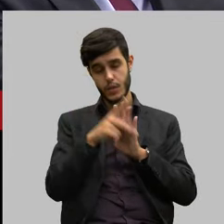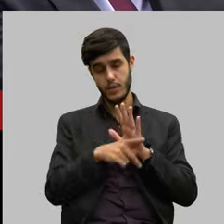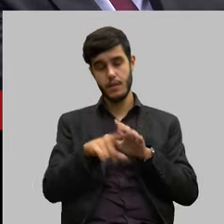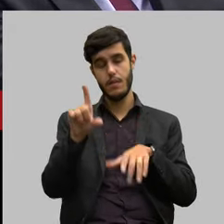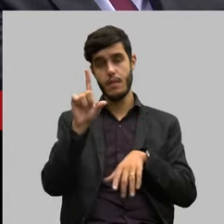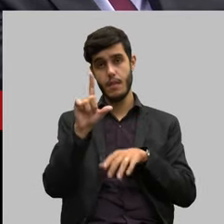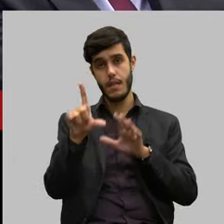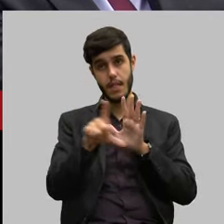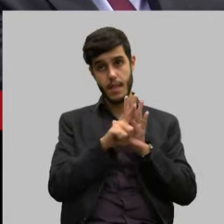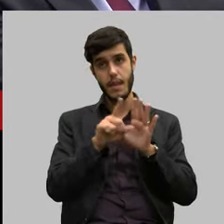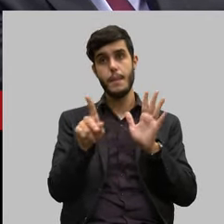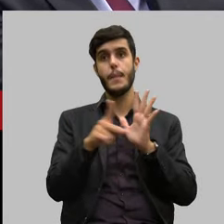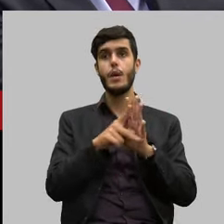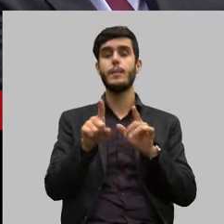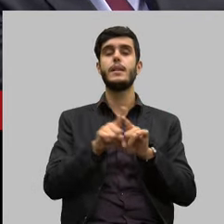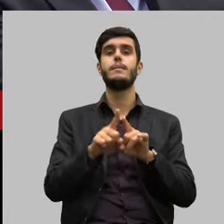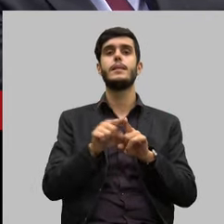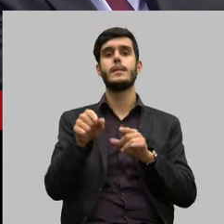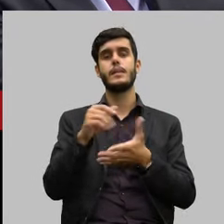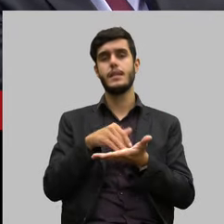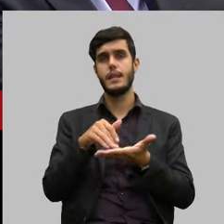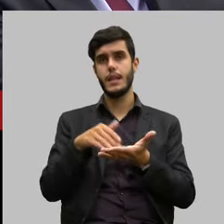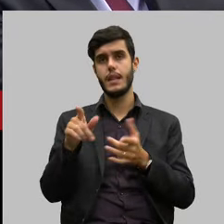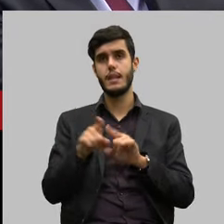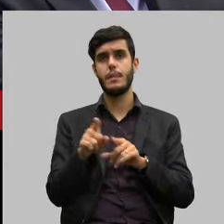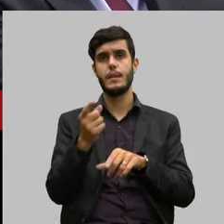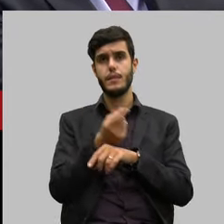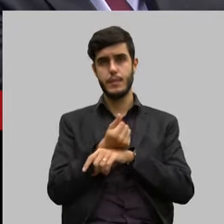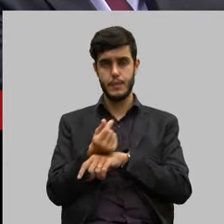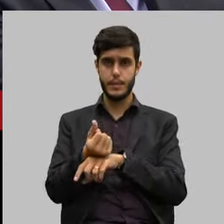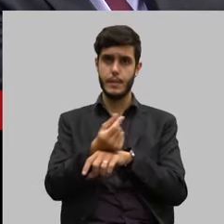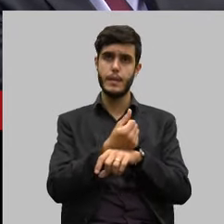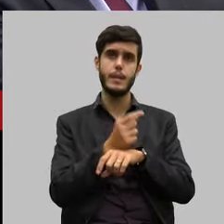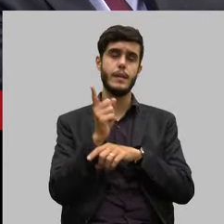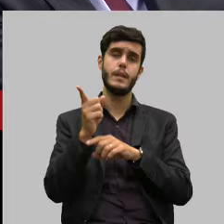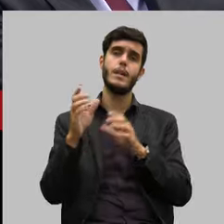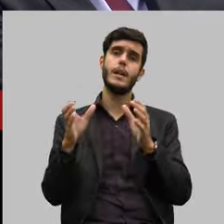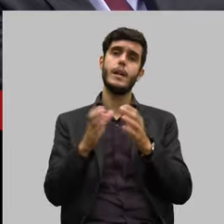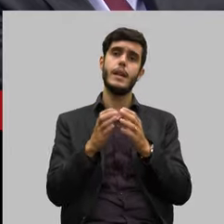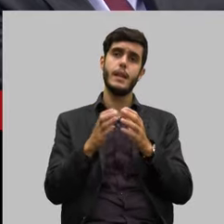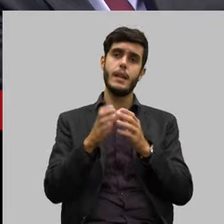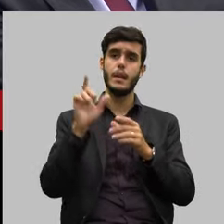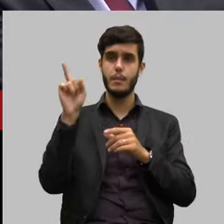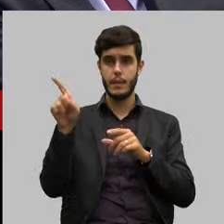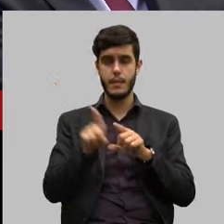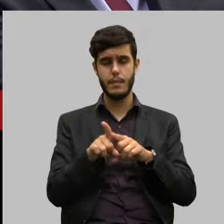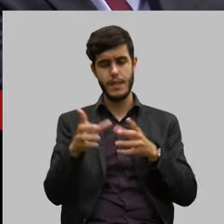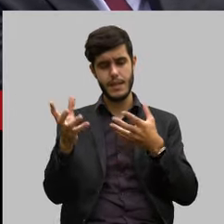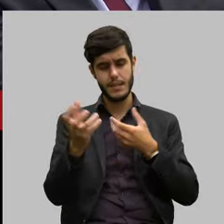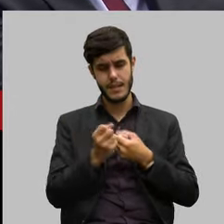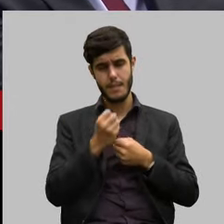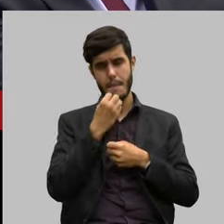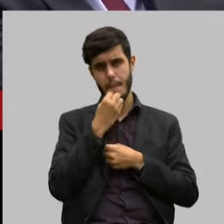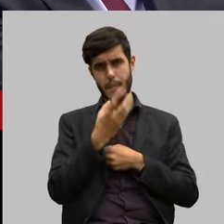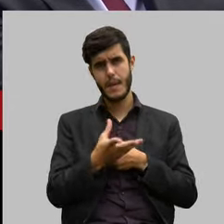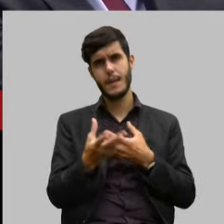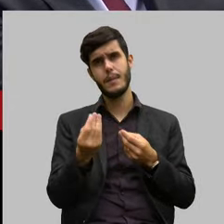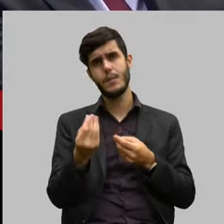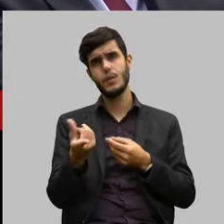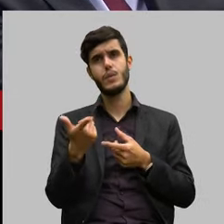Luiz Cláudio sempre muito atencioso é você e sua equipe sempre nos recebendo muito bem né